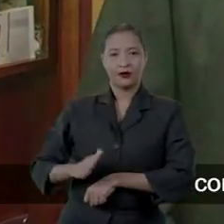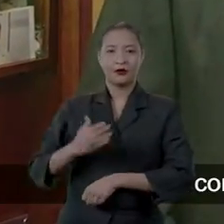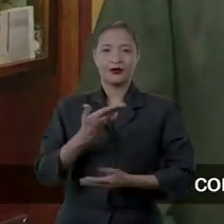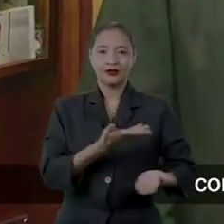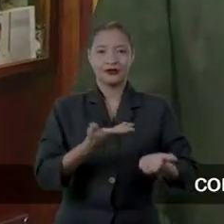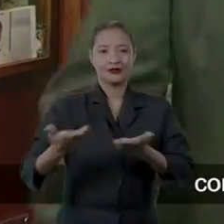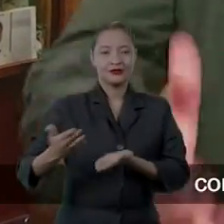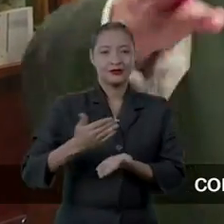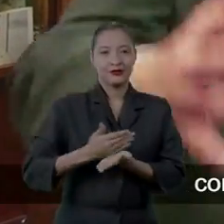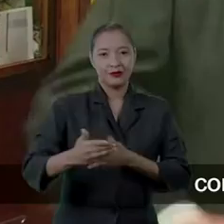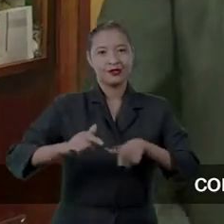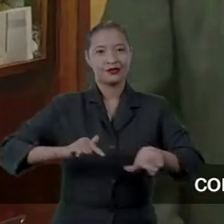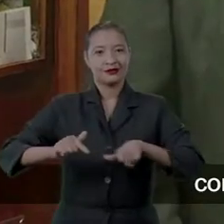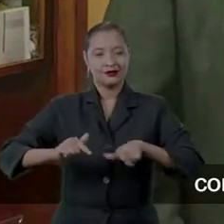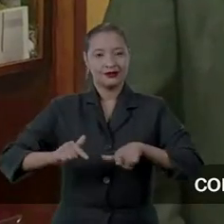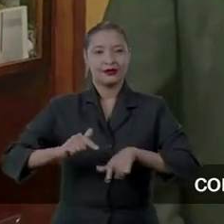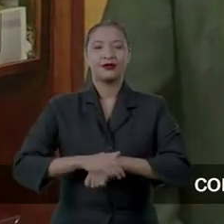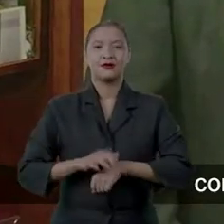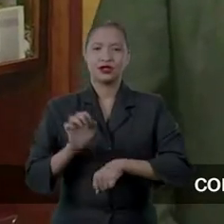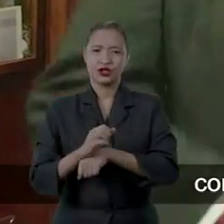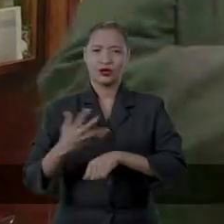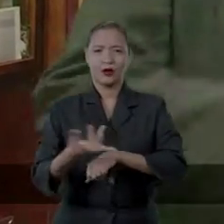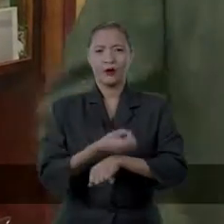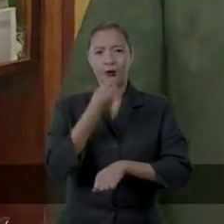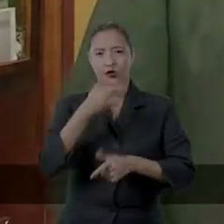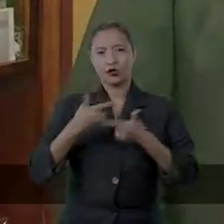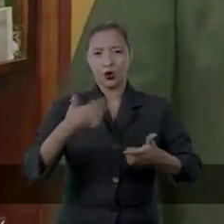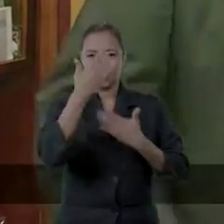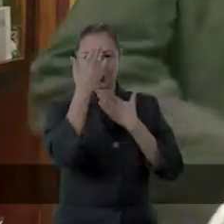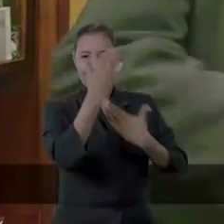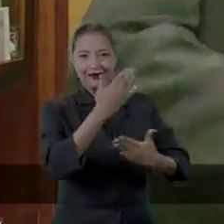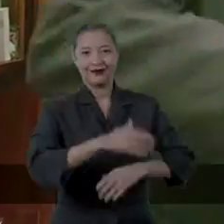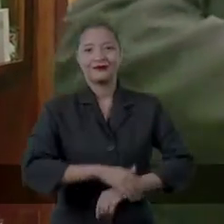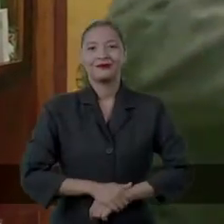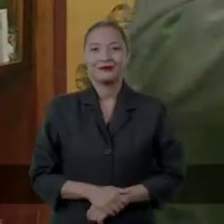aí ocupando as primeiras ativas desse estado maravilhoso. Boa sorte, Fábio. Obrigado, gente.